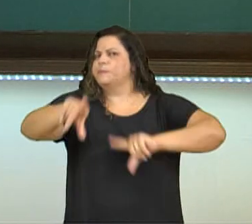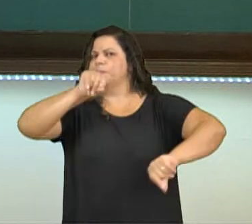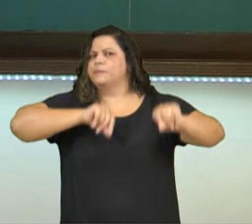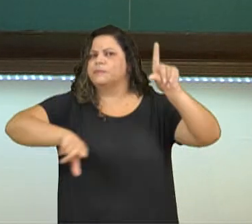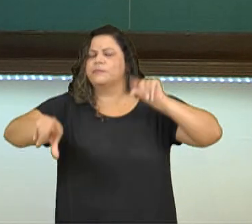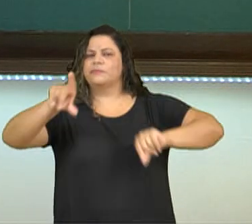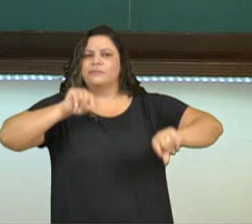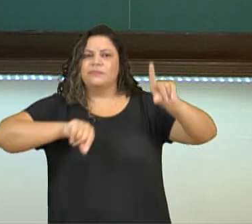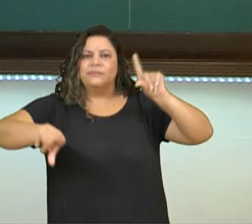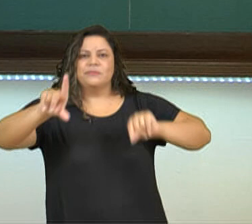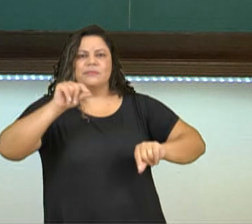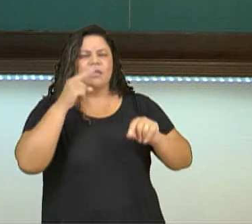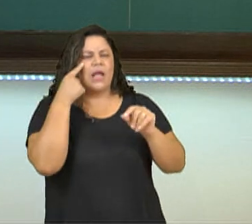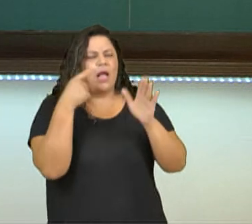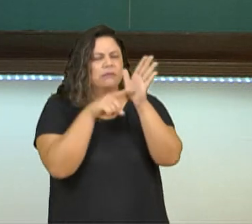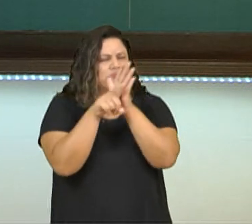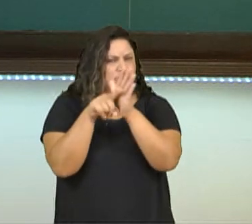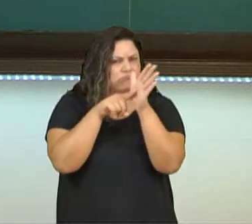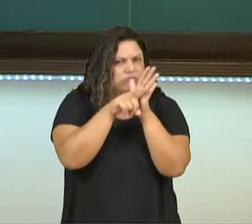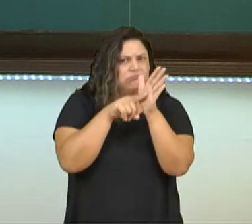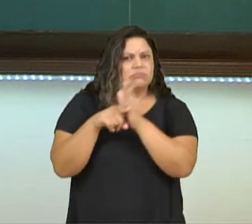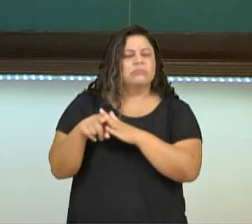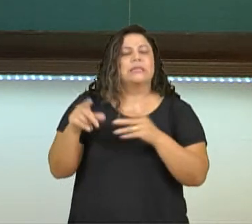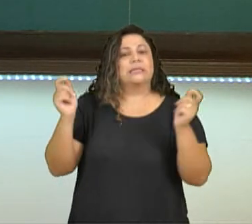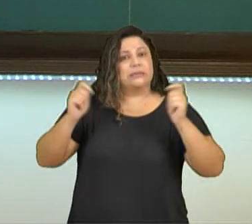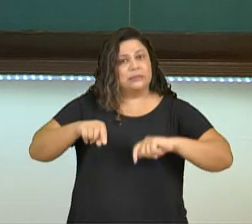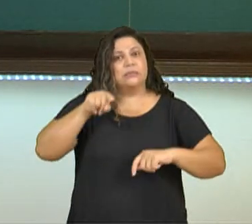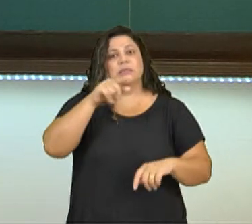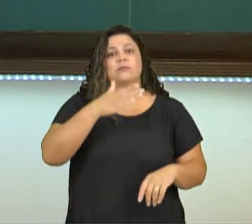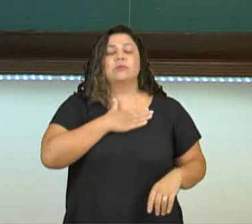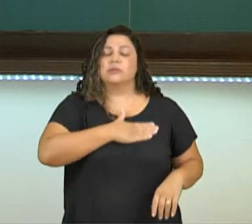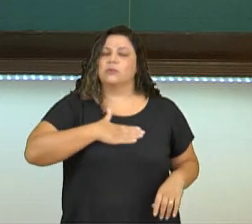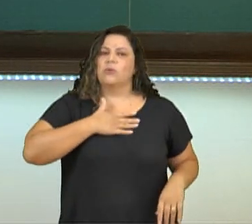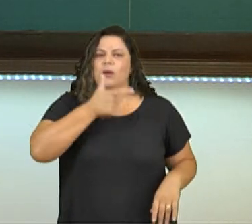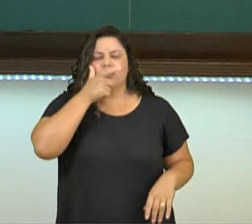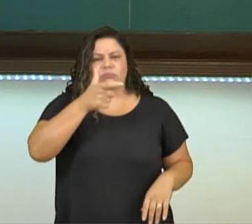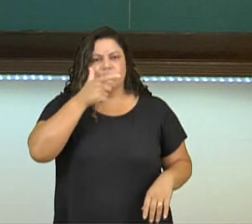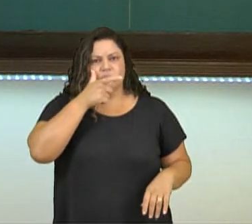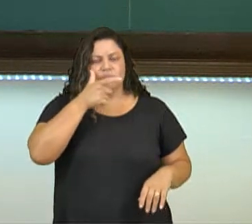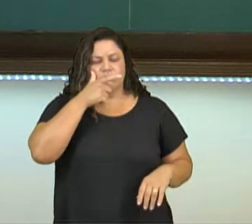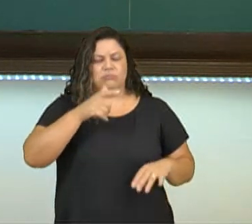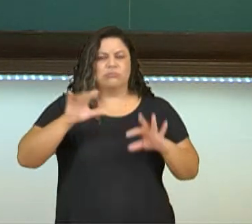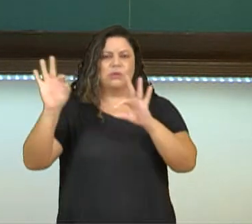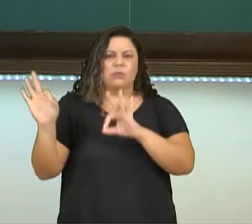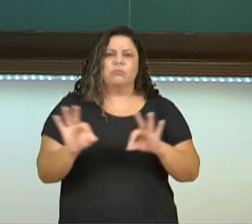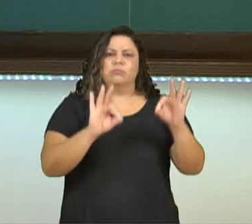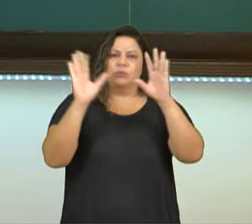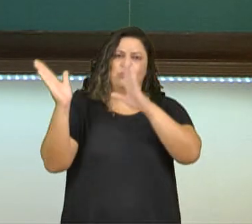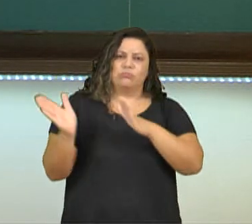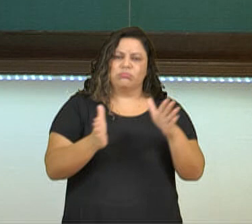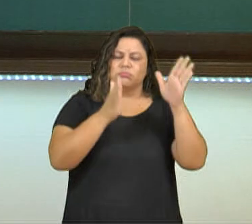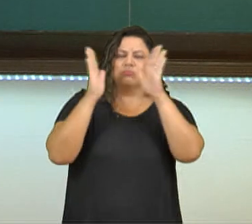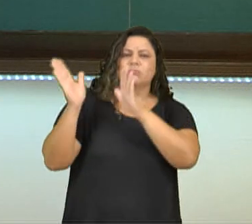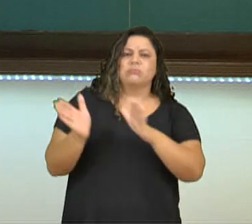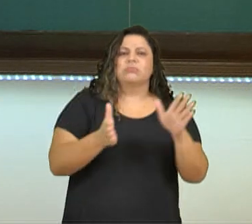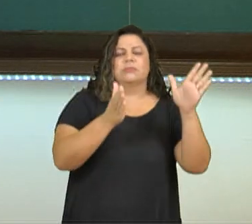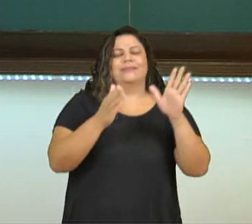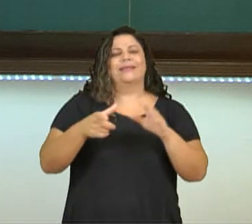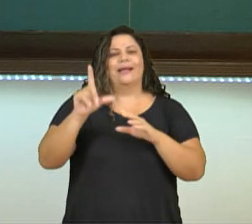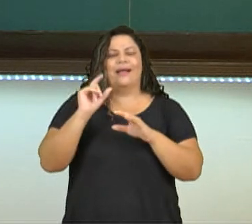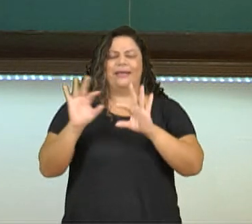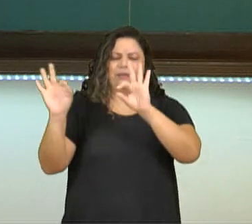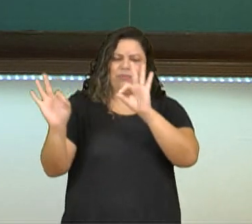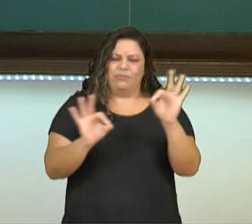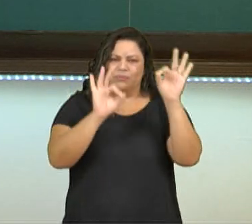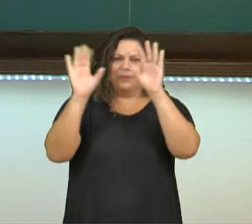preferências, com base naquilo que você gosta de assistir. E as propagandas que são veiculadas antes do início do vídeo ou durante